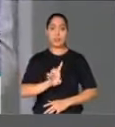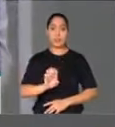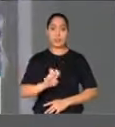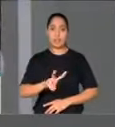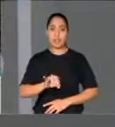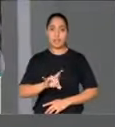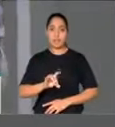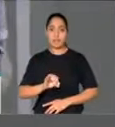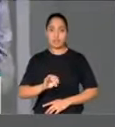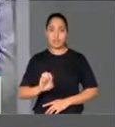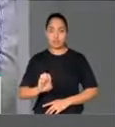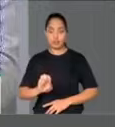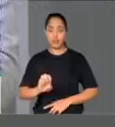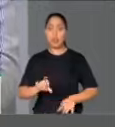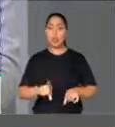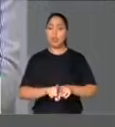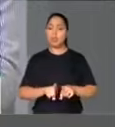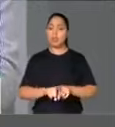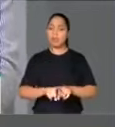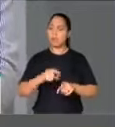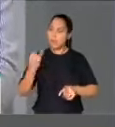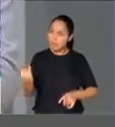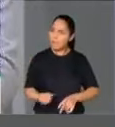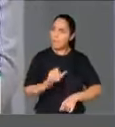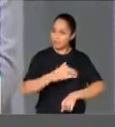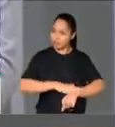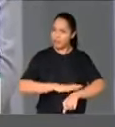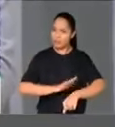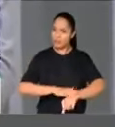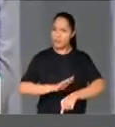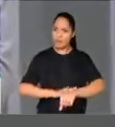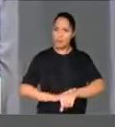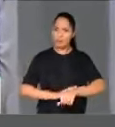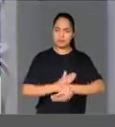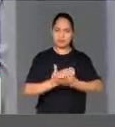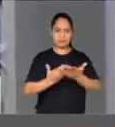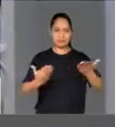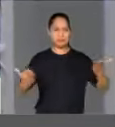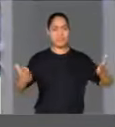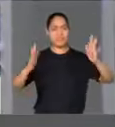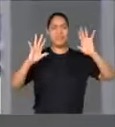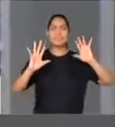Esse momento é um momento muito importante de